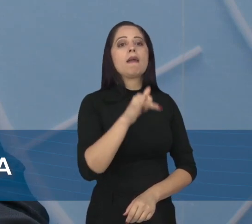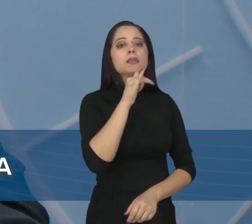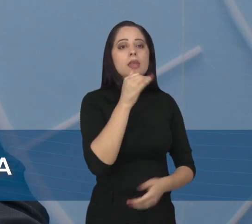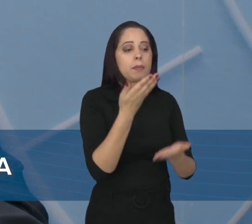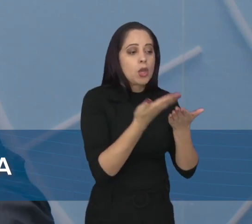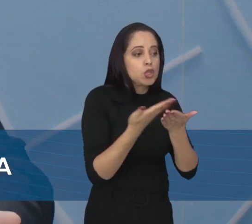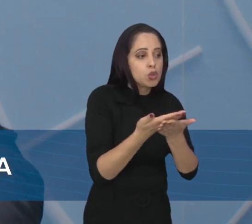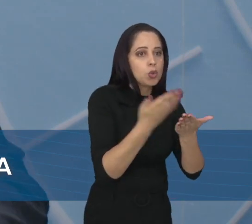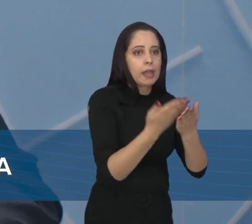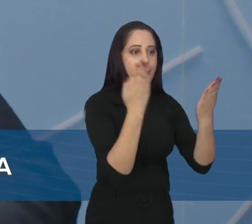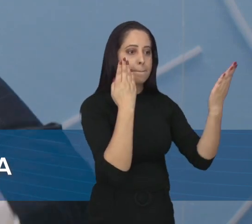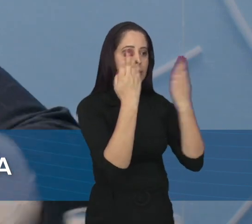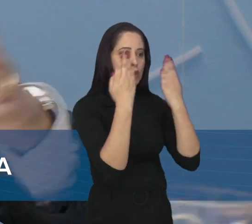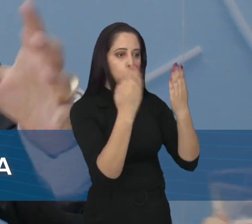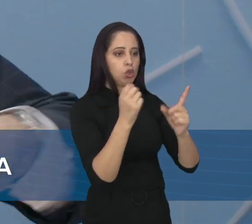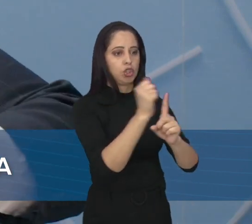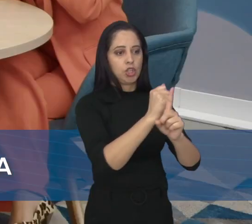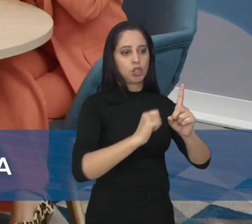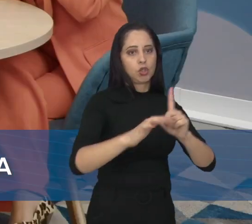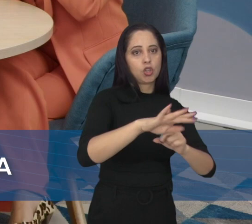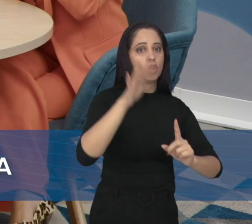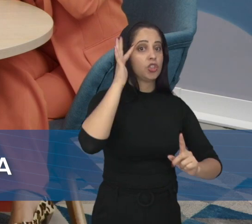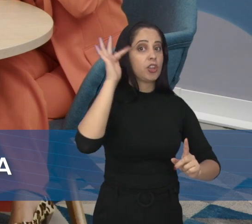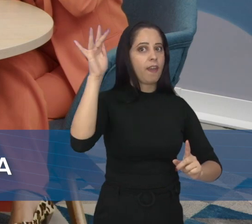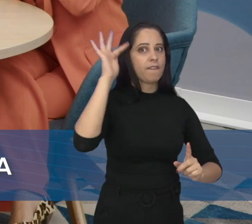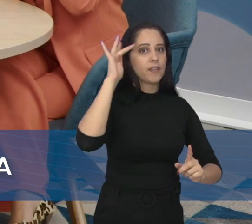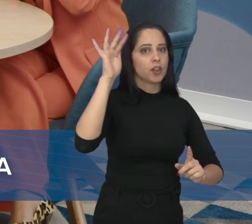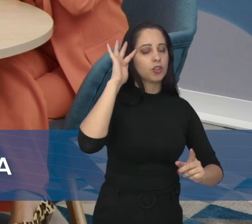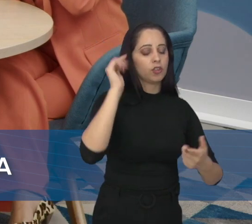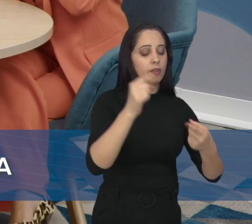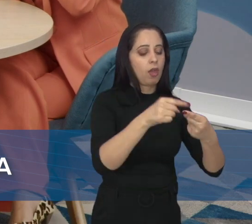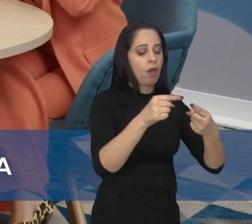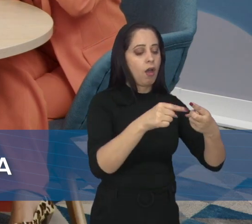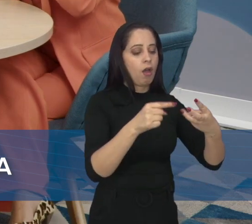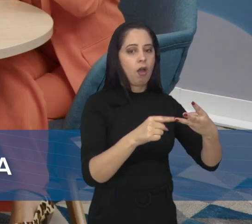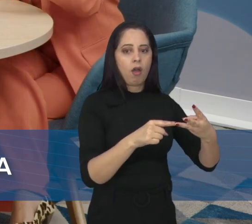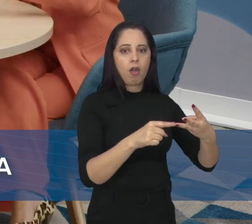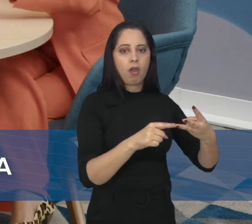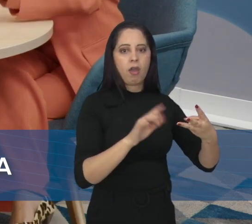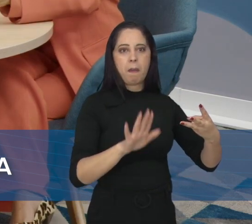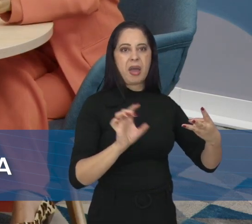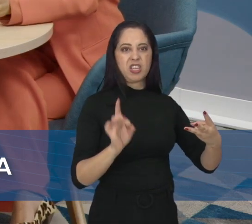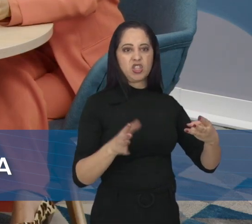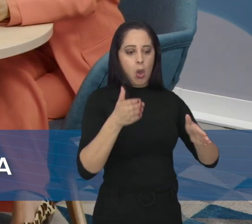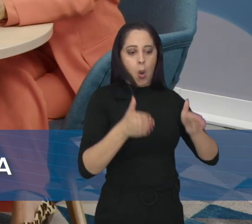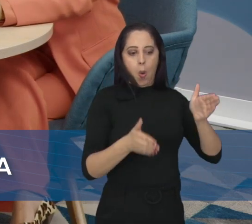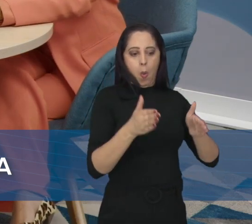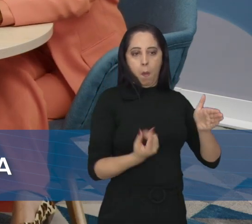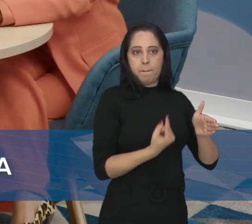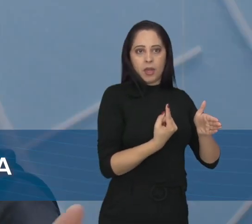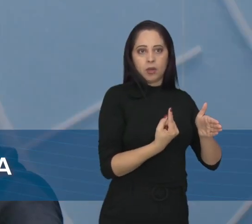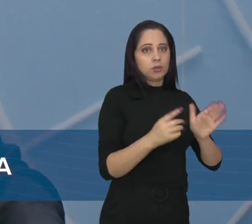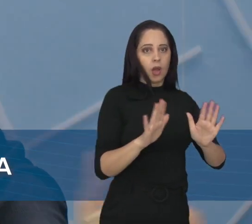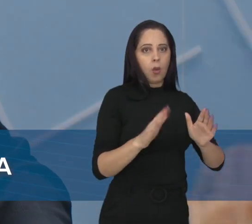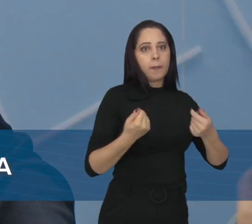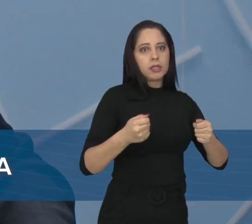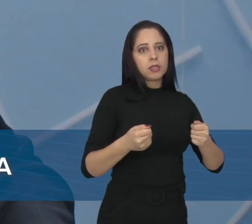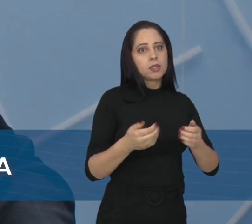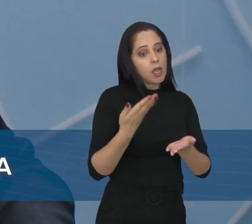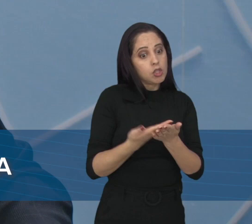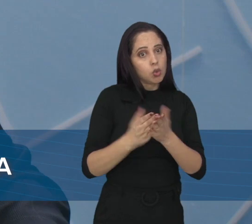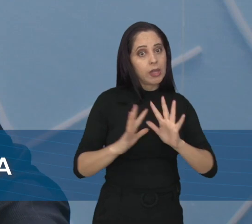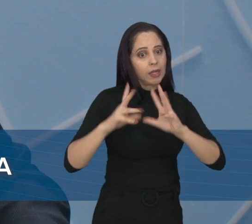psicologia, sociologia e filosofia a partir de um certo período só. Nós temos que estudar tudo o